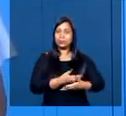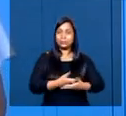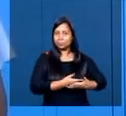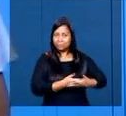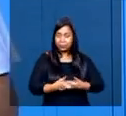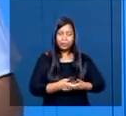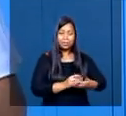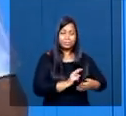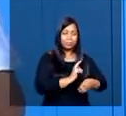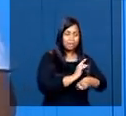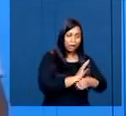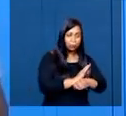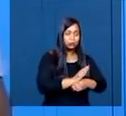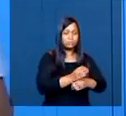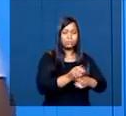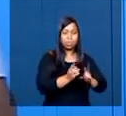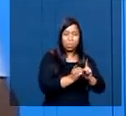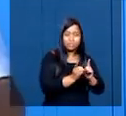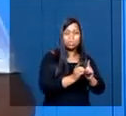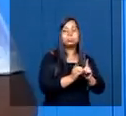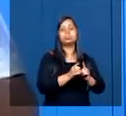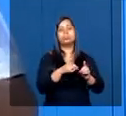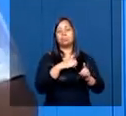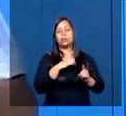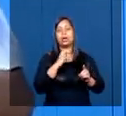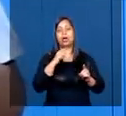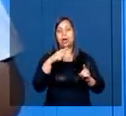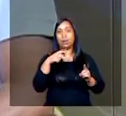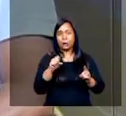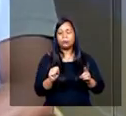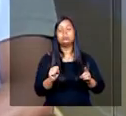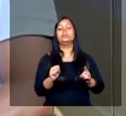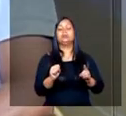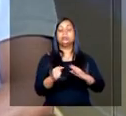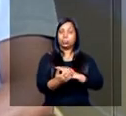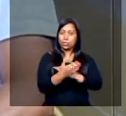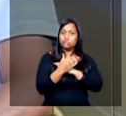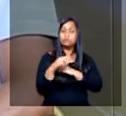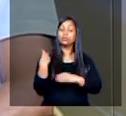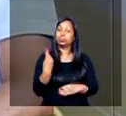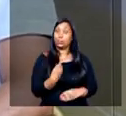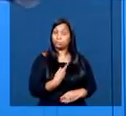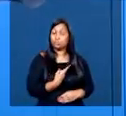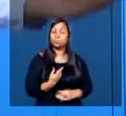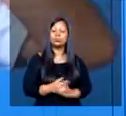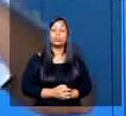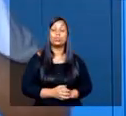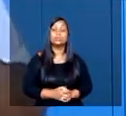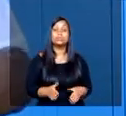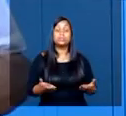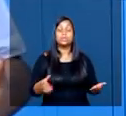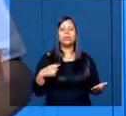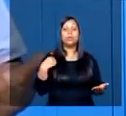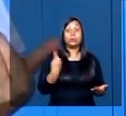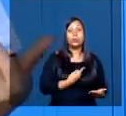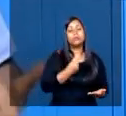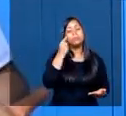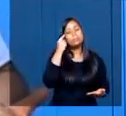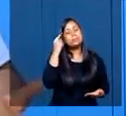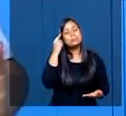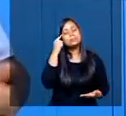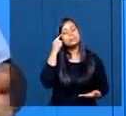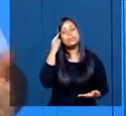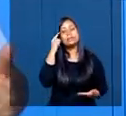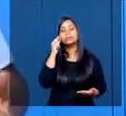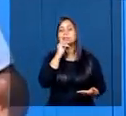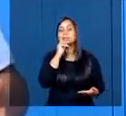serem atendidos, né? Que são os CAPs, que têm feito uma ponte com a gente muito bacana. Que bacana. Então, acho que a gente tem pensado, esses bebês que